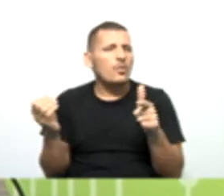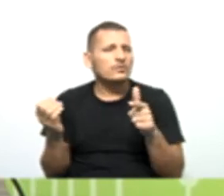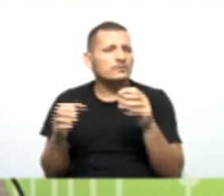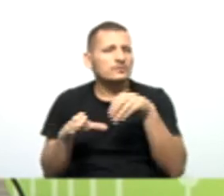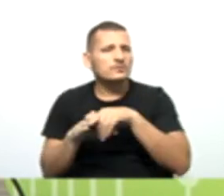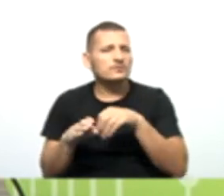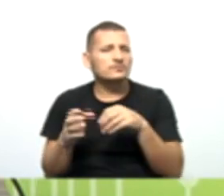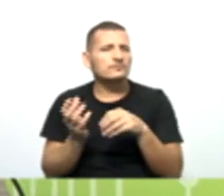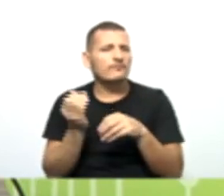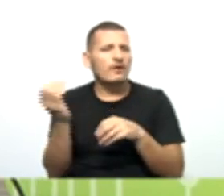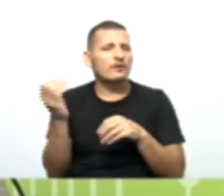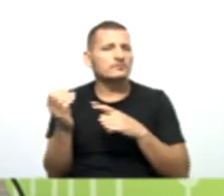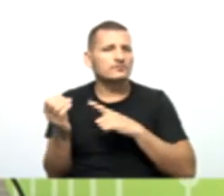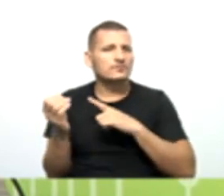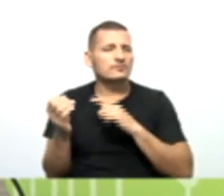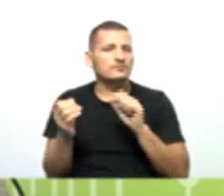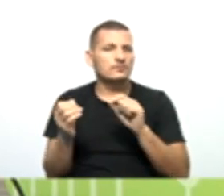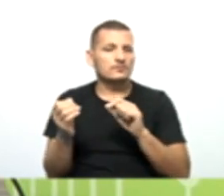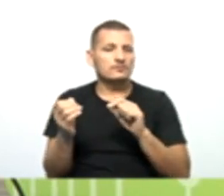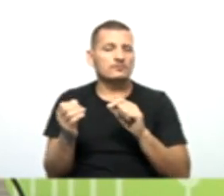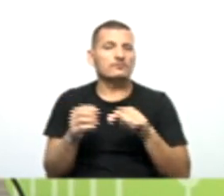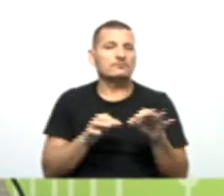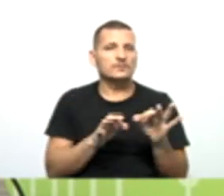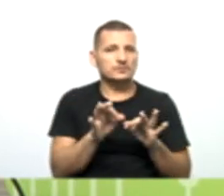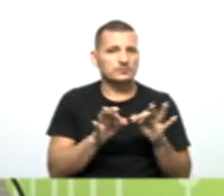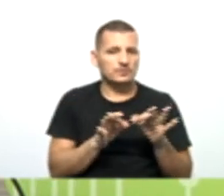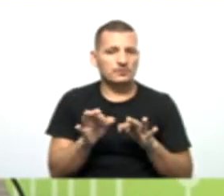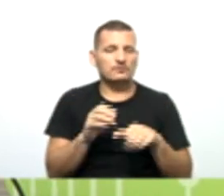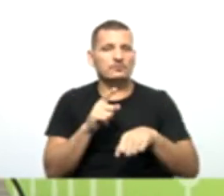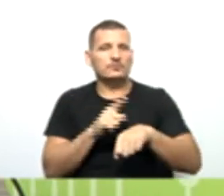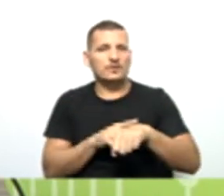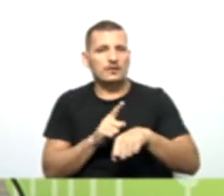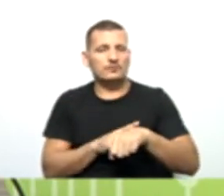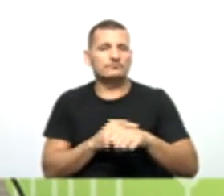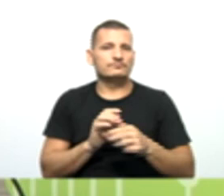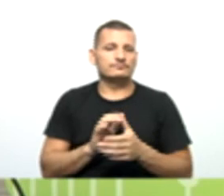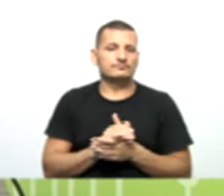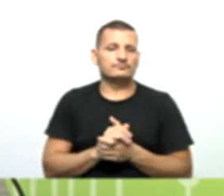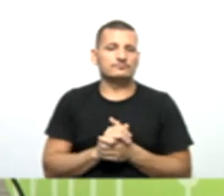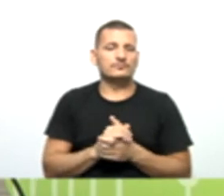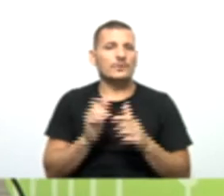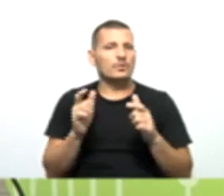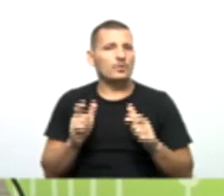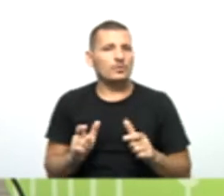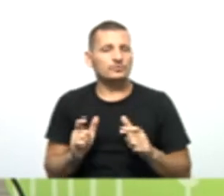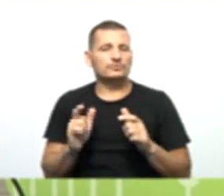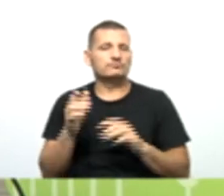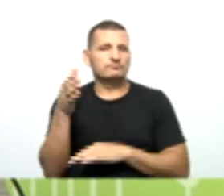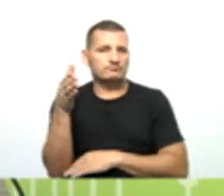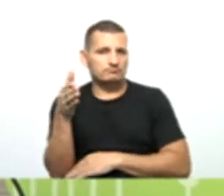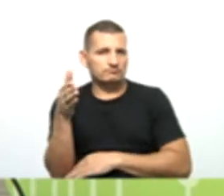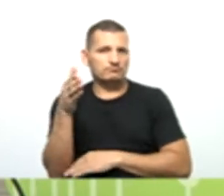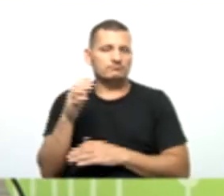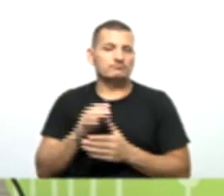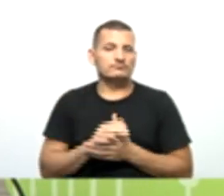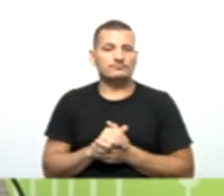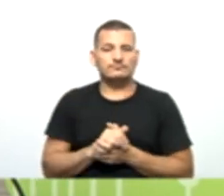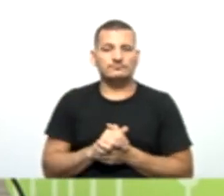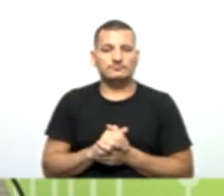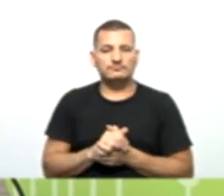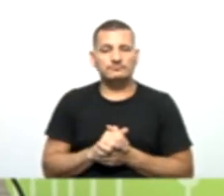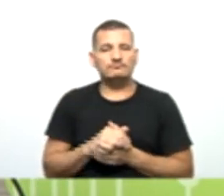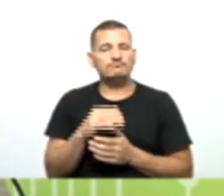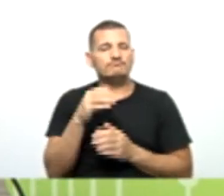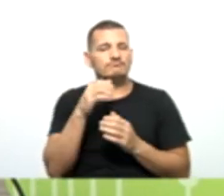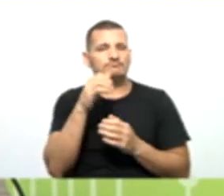vão me levar a chegar na viagem? É planejar o itinerário, planejar onde que nós vamos nos hospedar, certo? Vamos